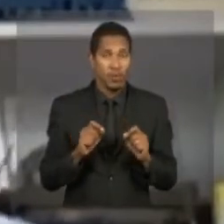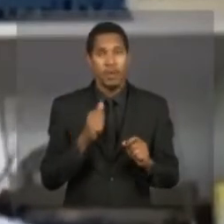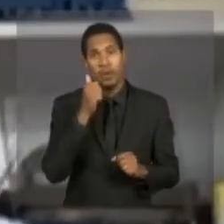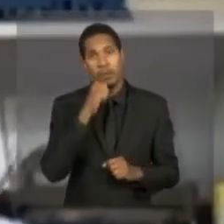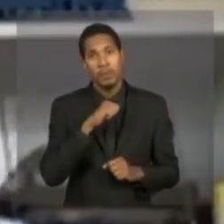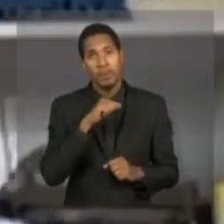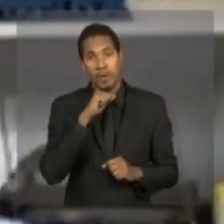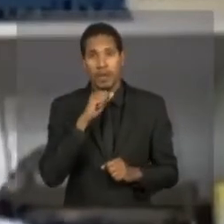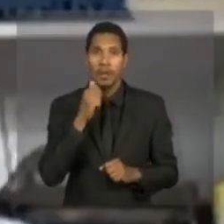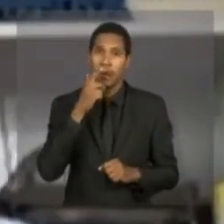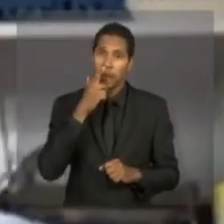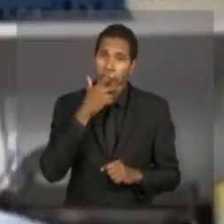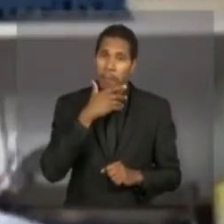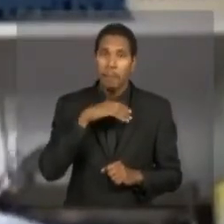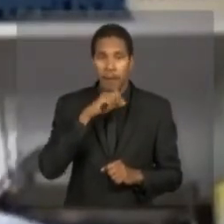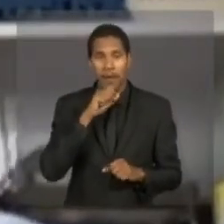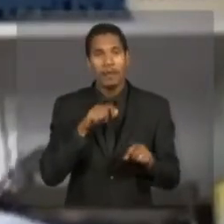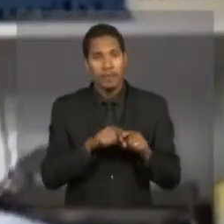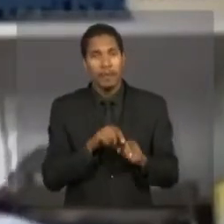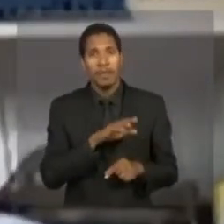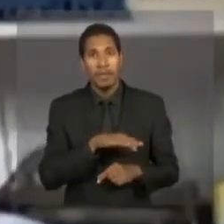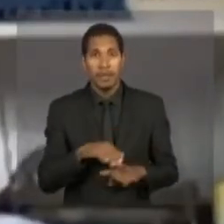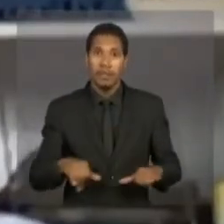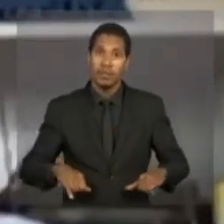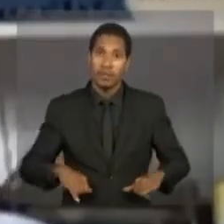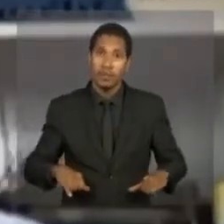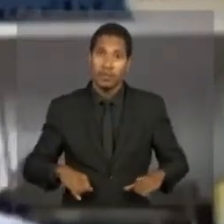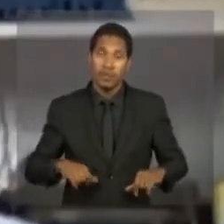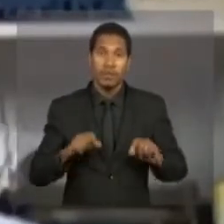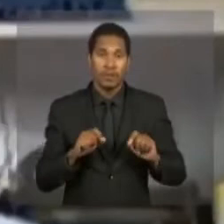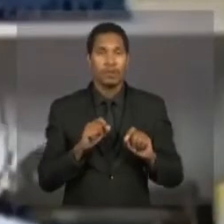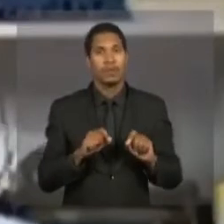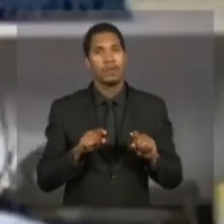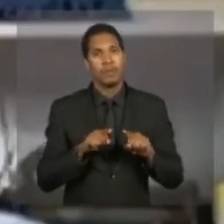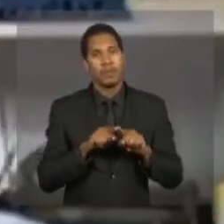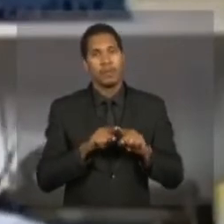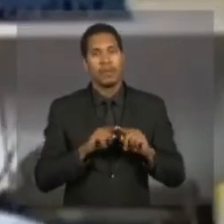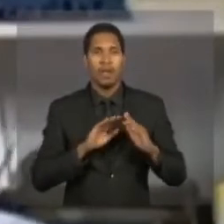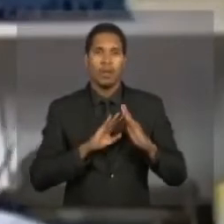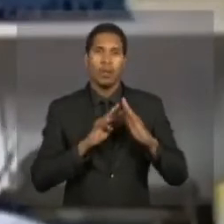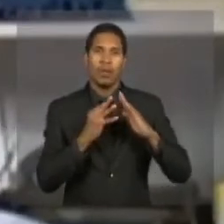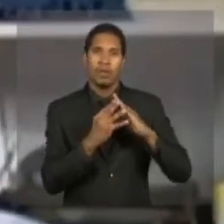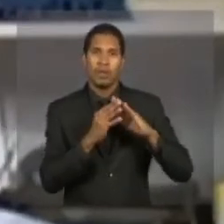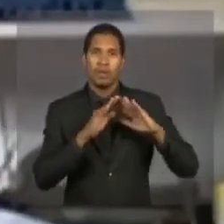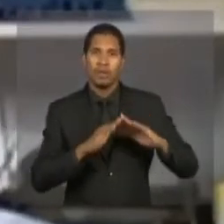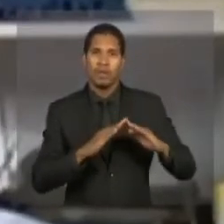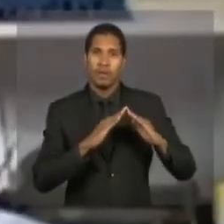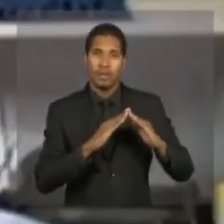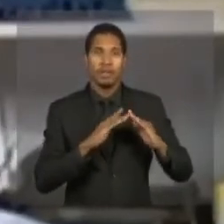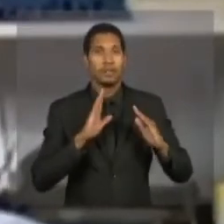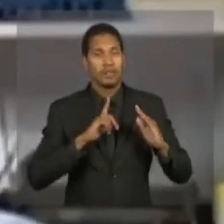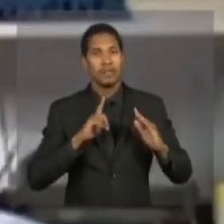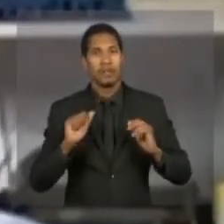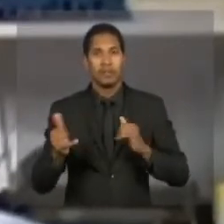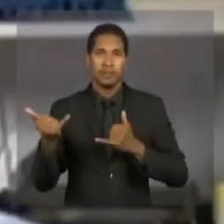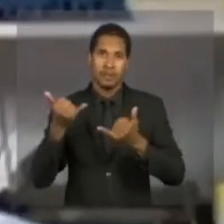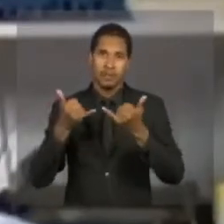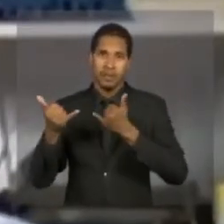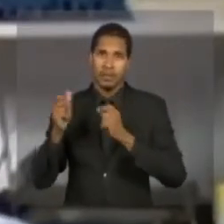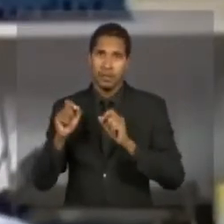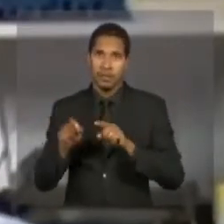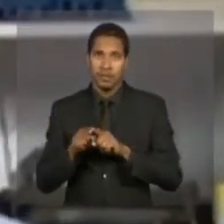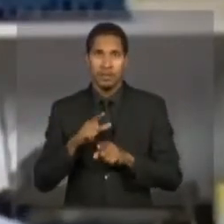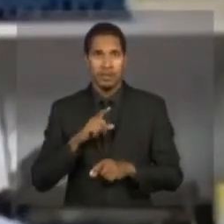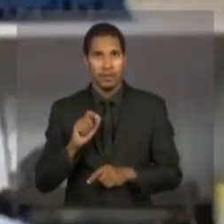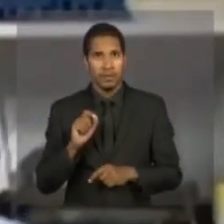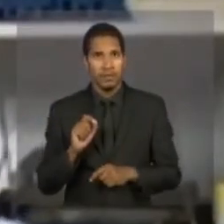mães e pais e crianças que estão sofrendo muito com o isolamento. A gente recebeu comentários na reunião da Comissão da Criança